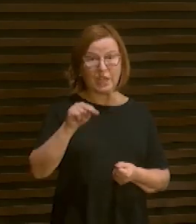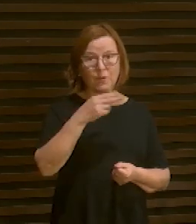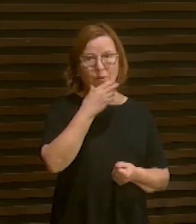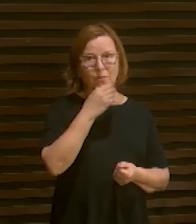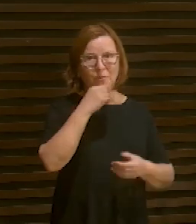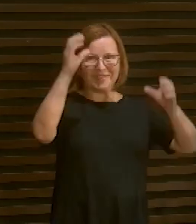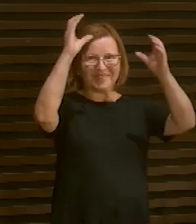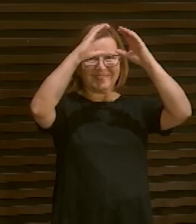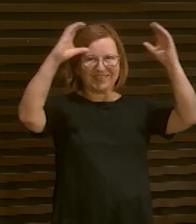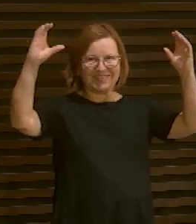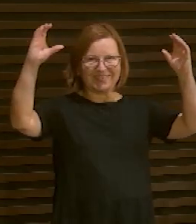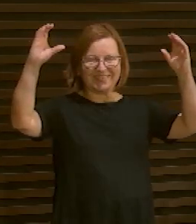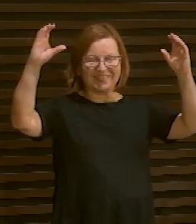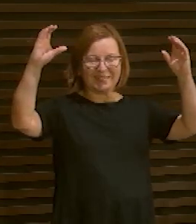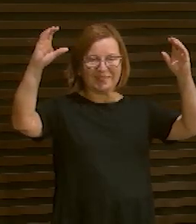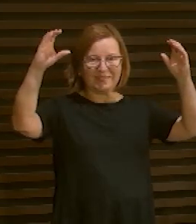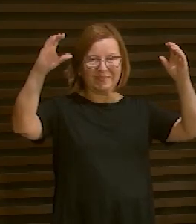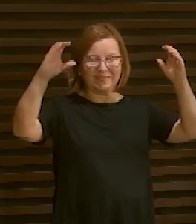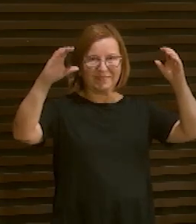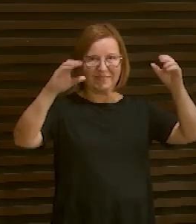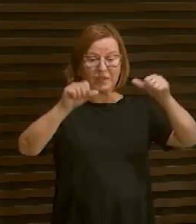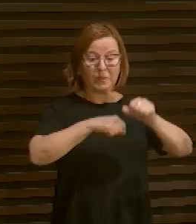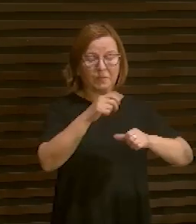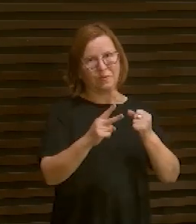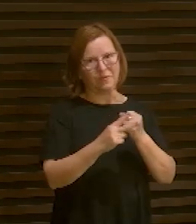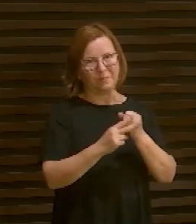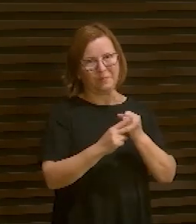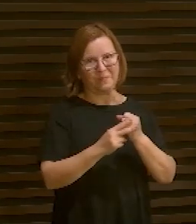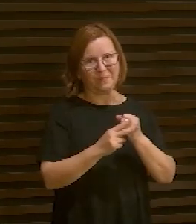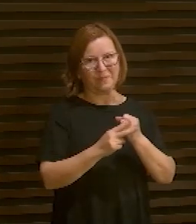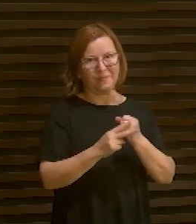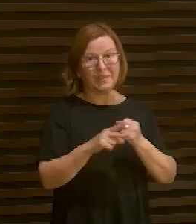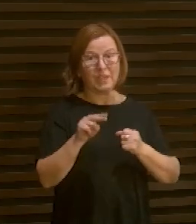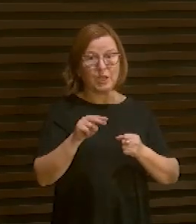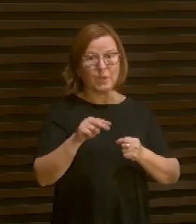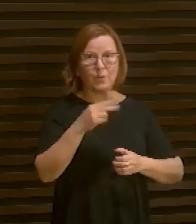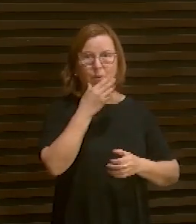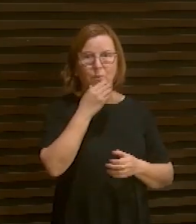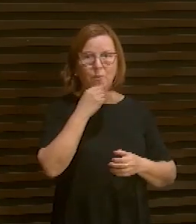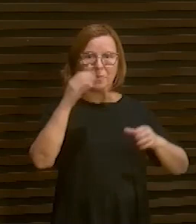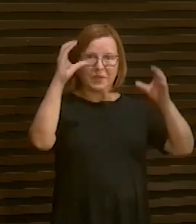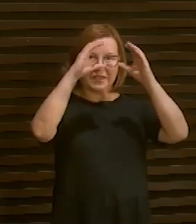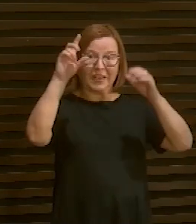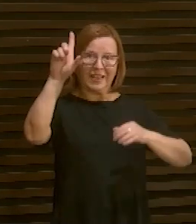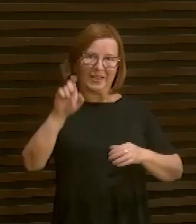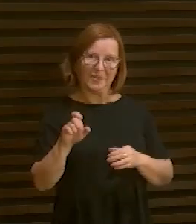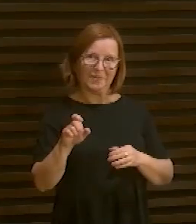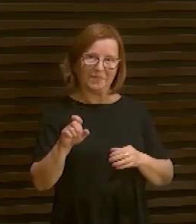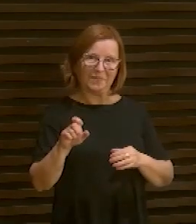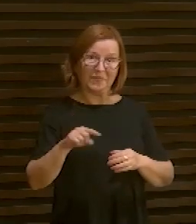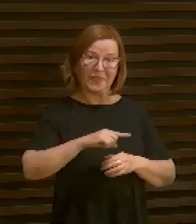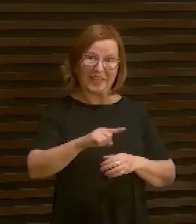homem celestial, mudou o verbo, não foi, é o homem celestial, tais